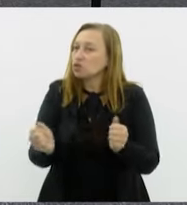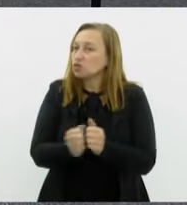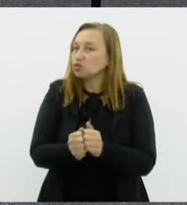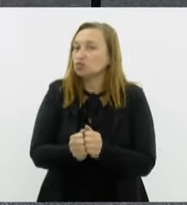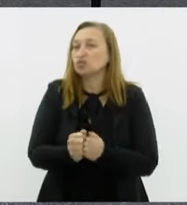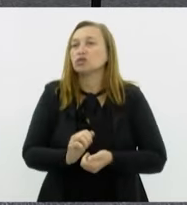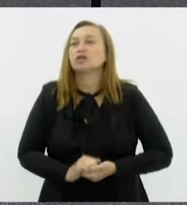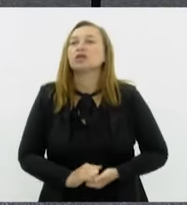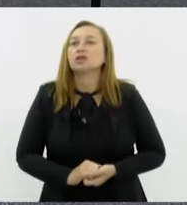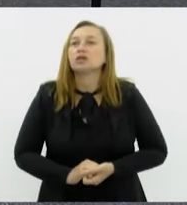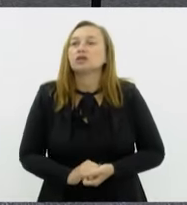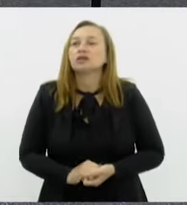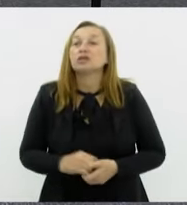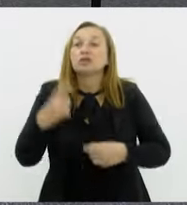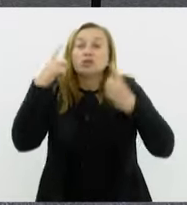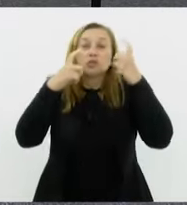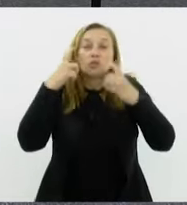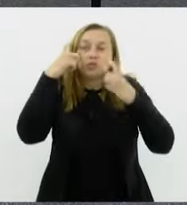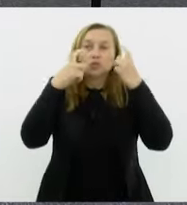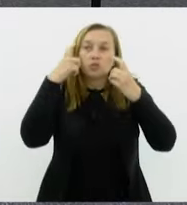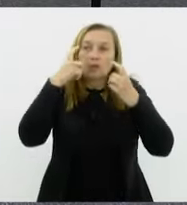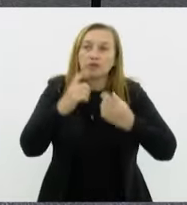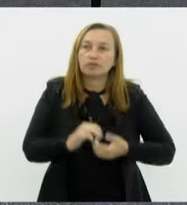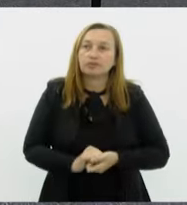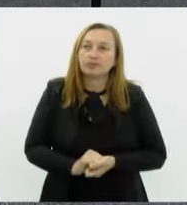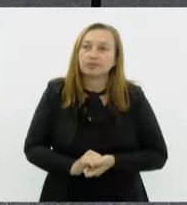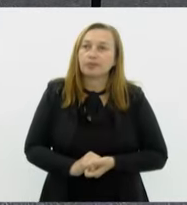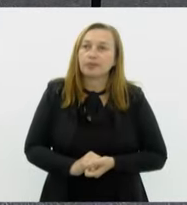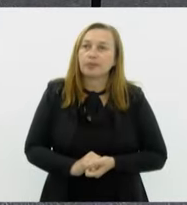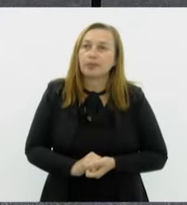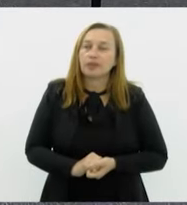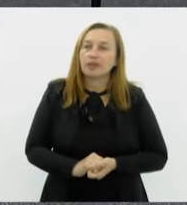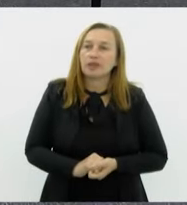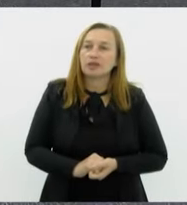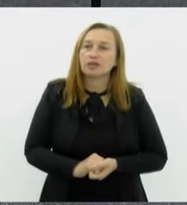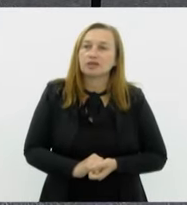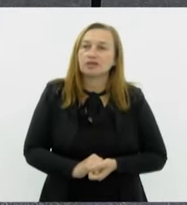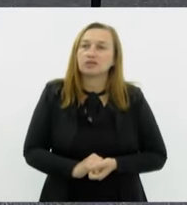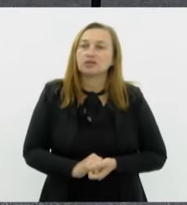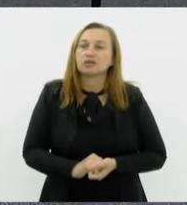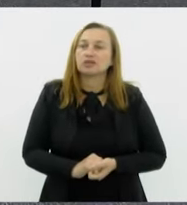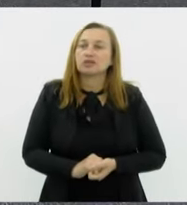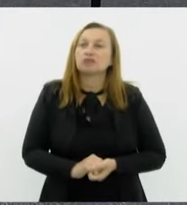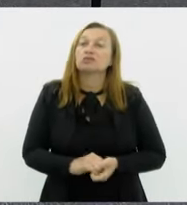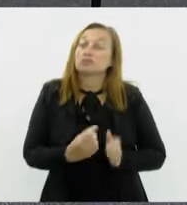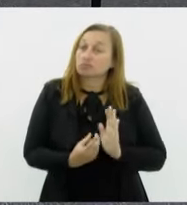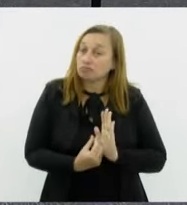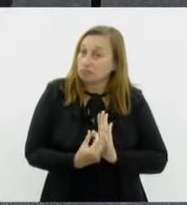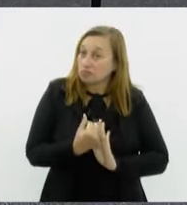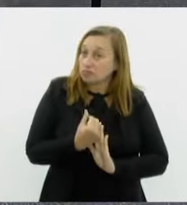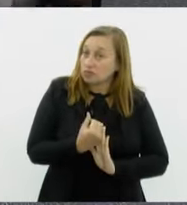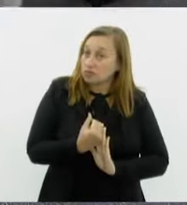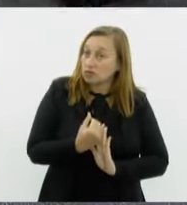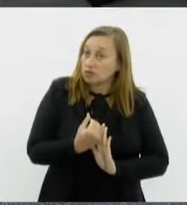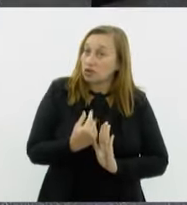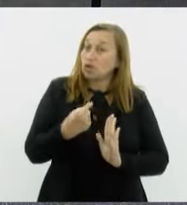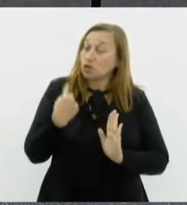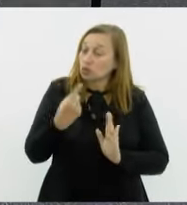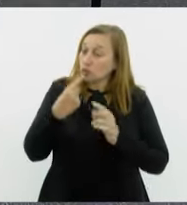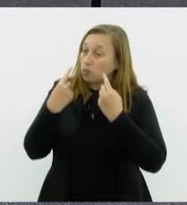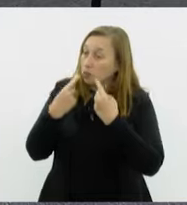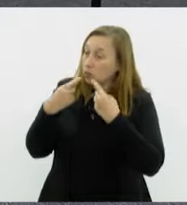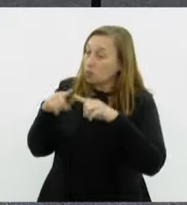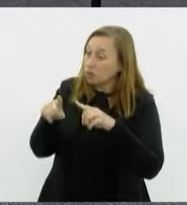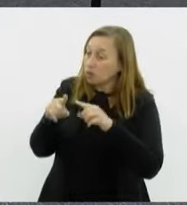posição, nós nos preocupamos em elevar as receitas, né, e somos críticos